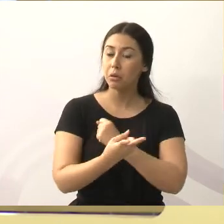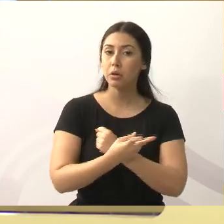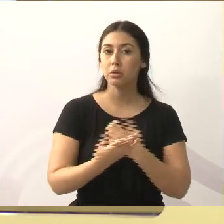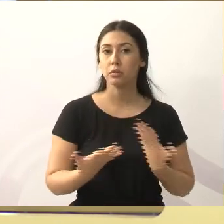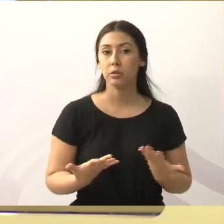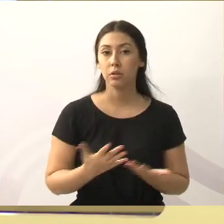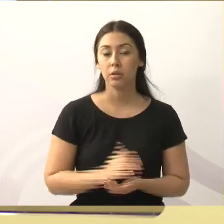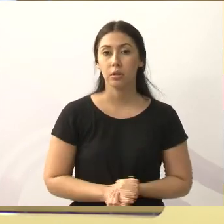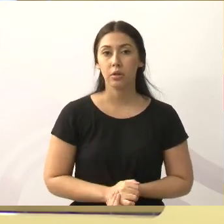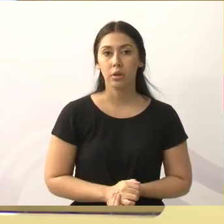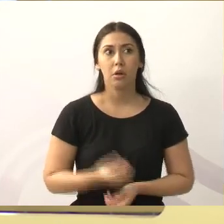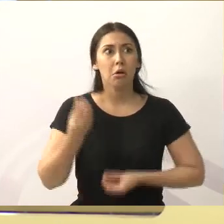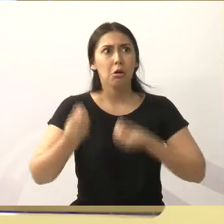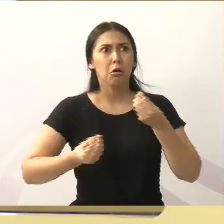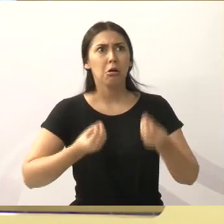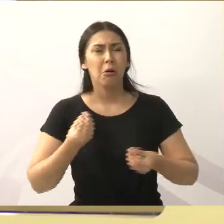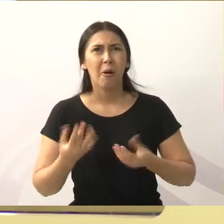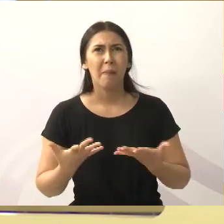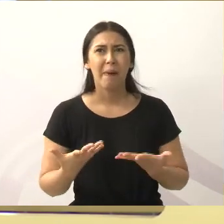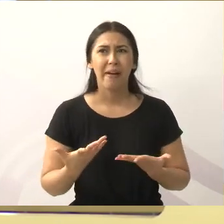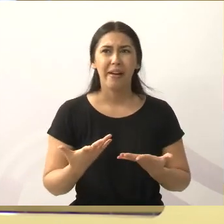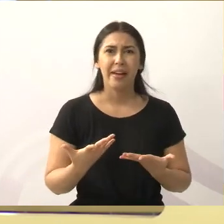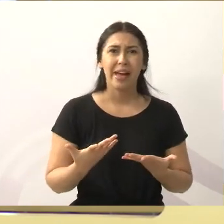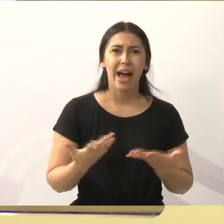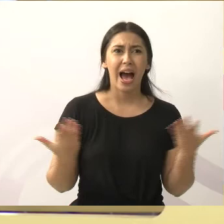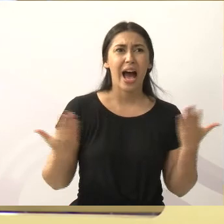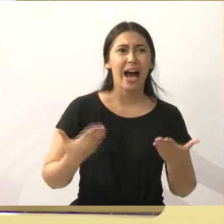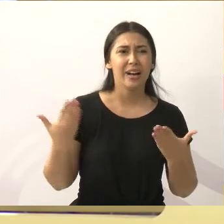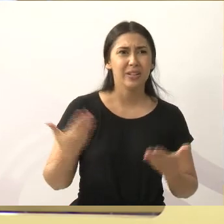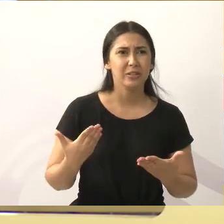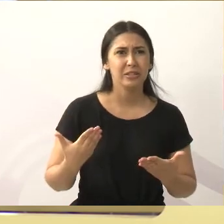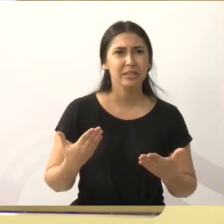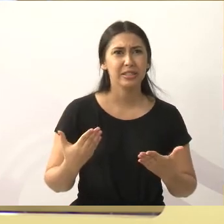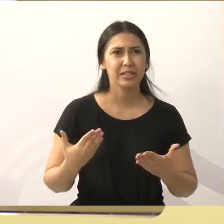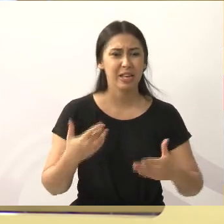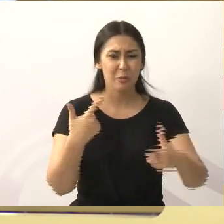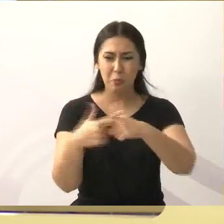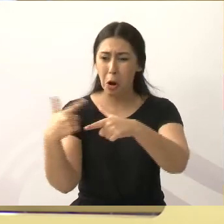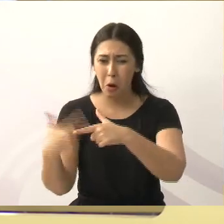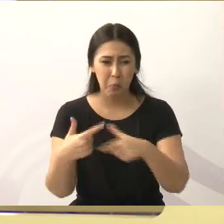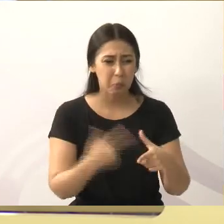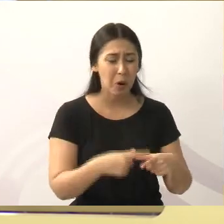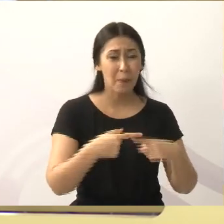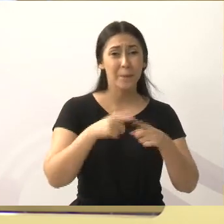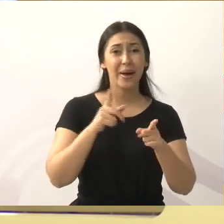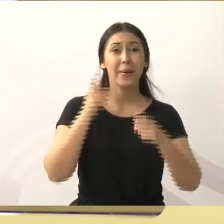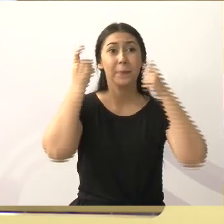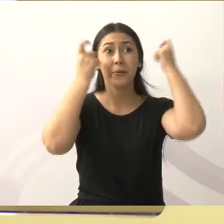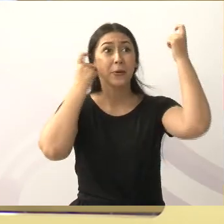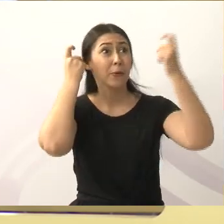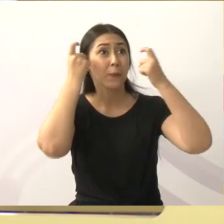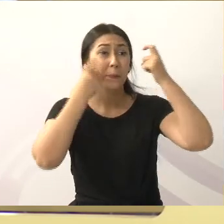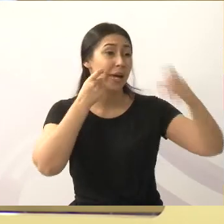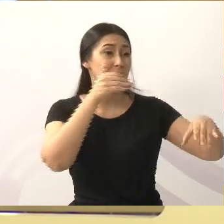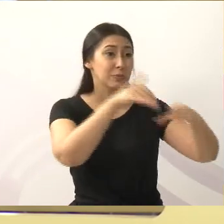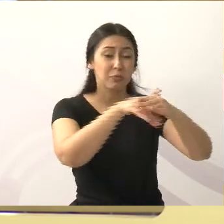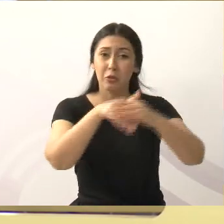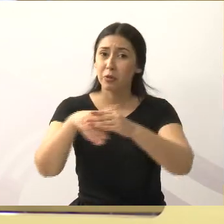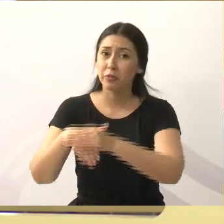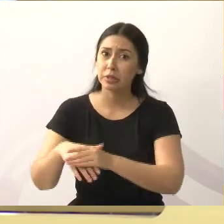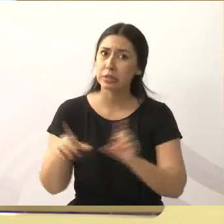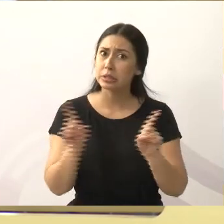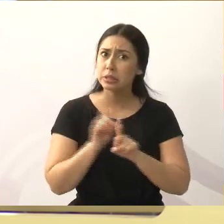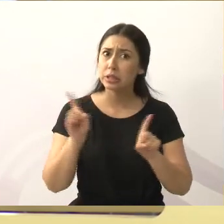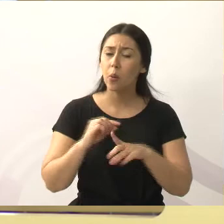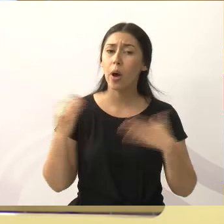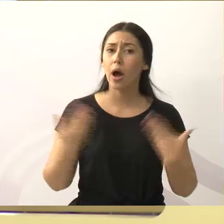até deselegante da parte de qualquer candidato nesse momento falar e discutir em relação de eleição. Esse é um momento